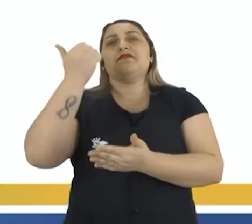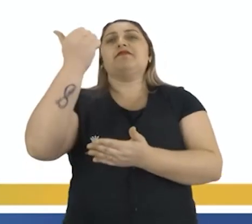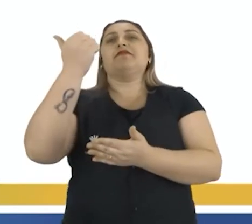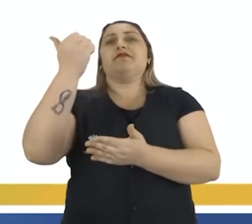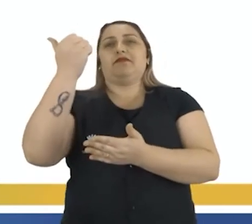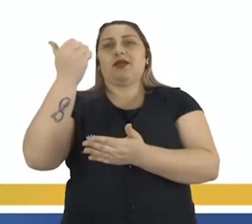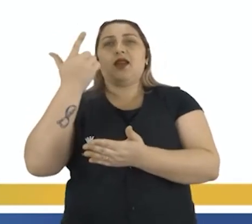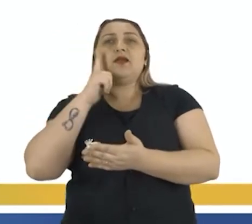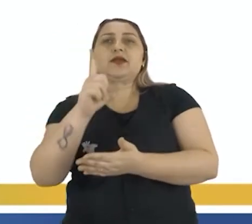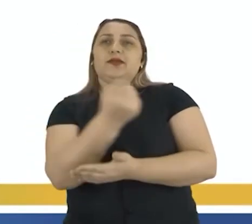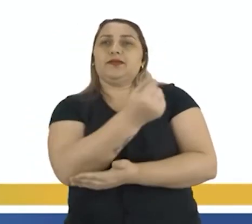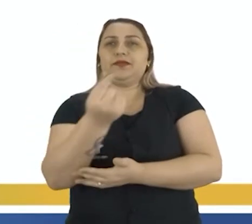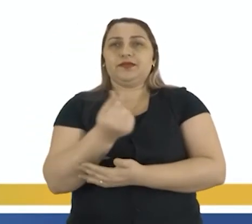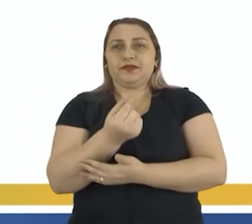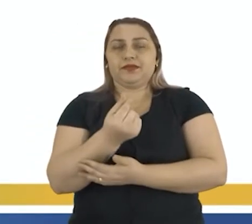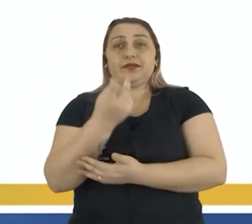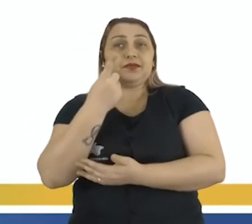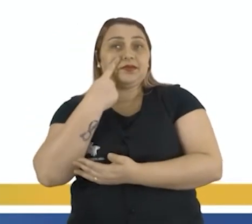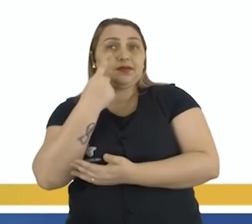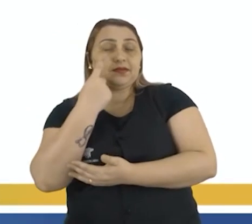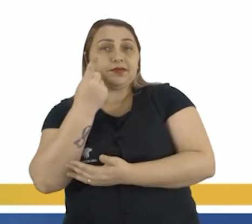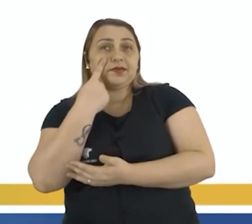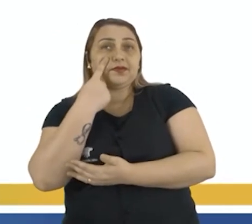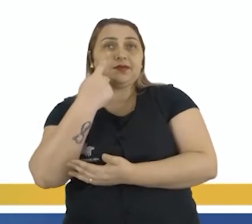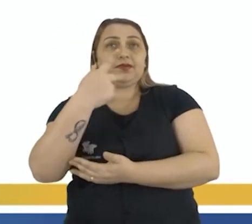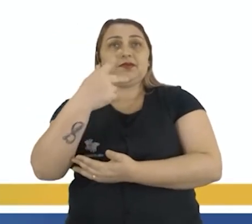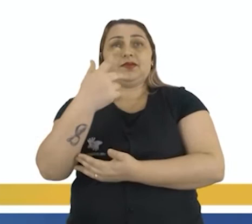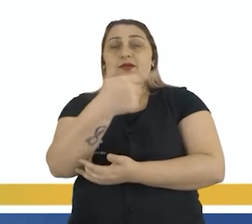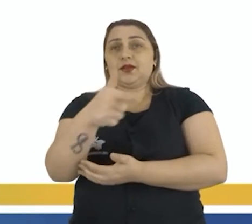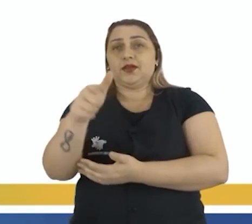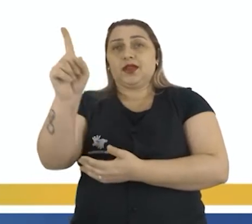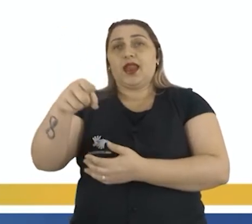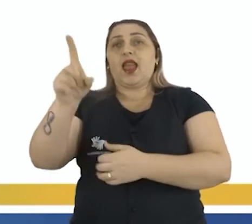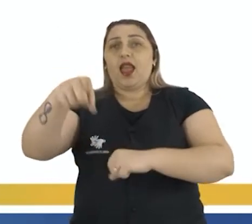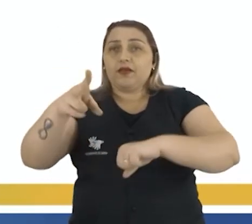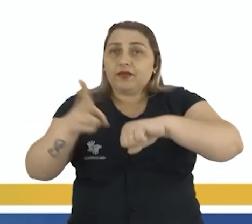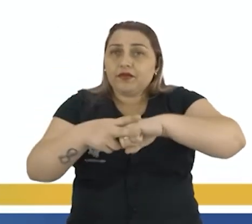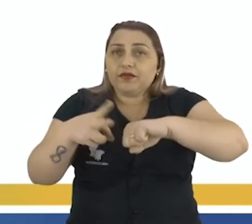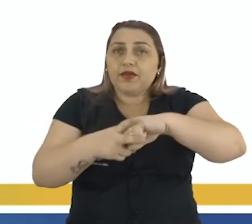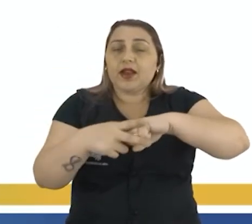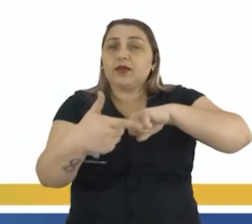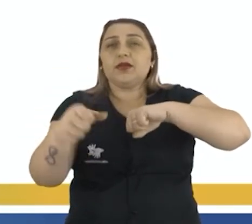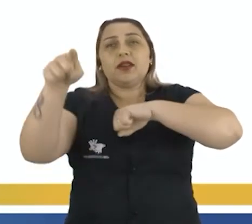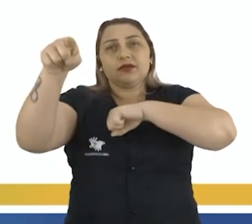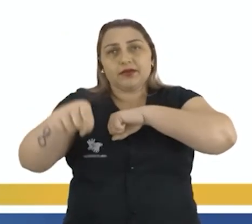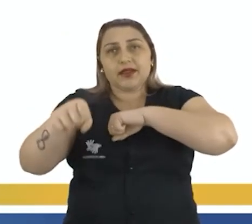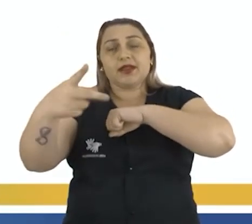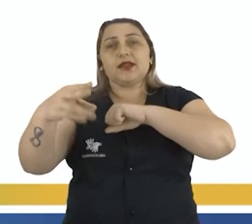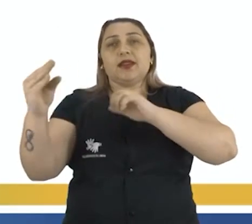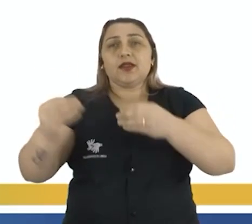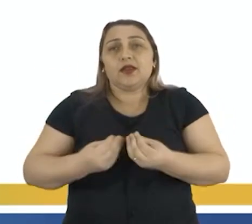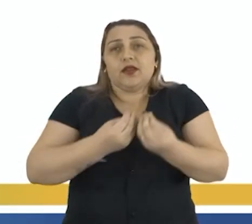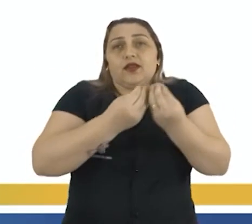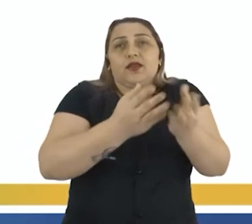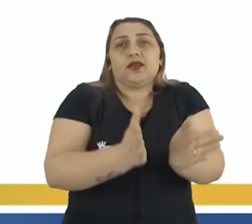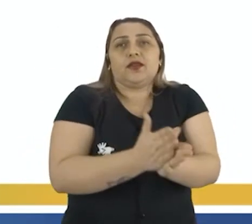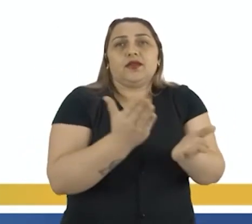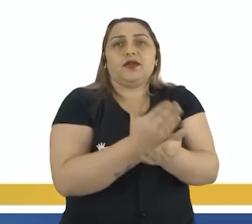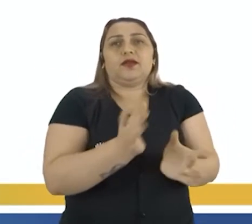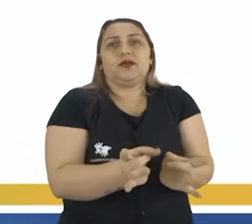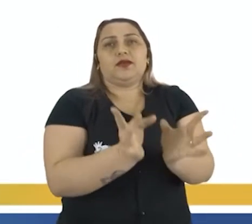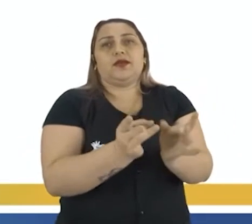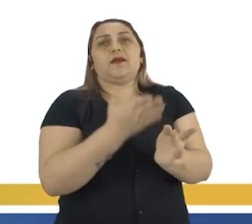para arrecadar o dinheiro. Observe que o porem é um verbo. Então, se eles colocarem os livros à